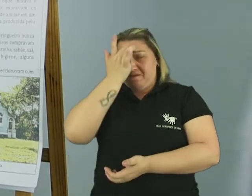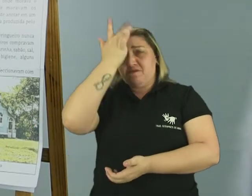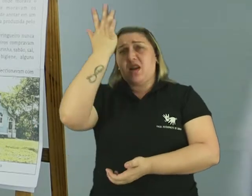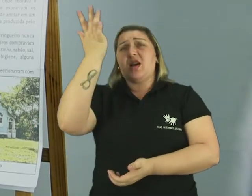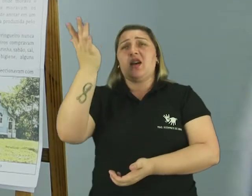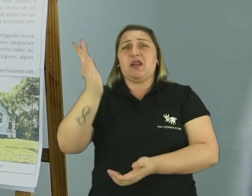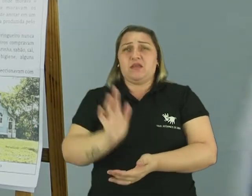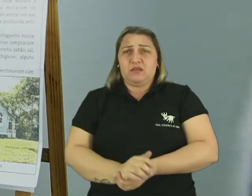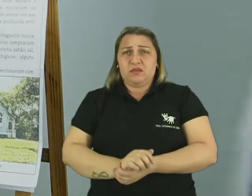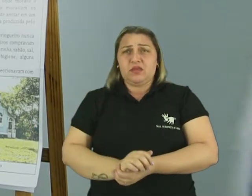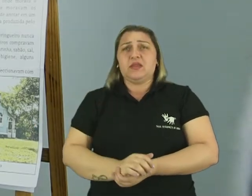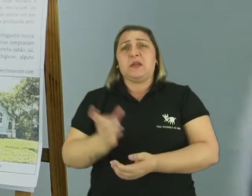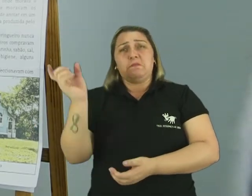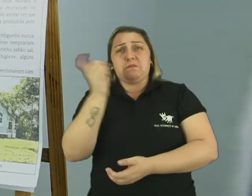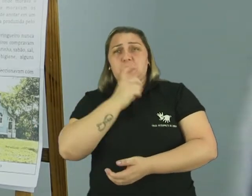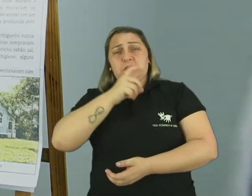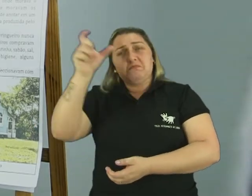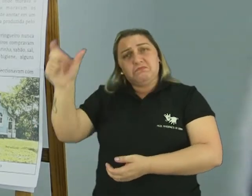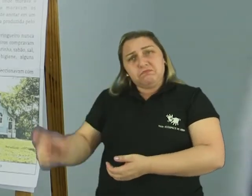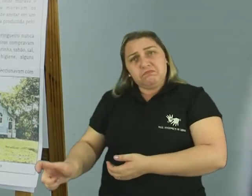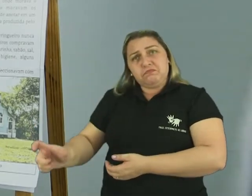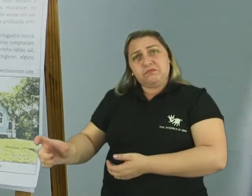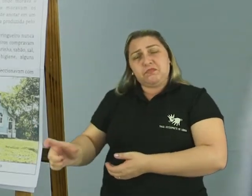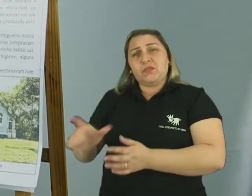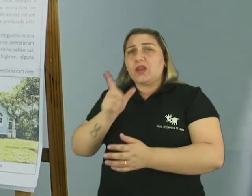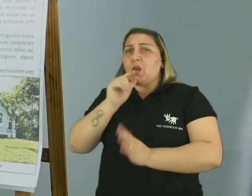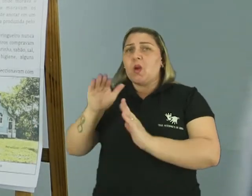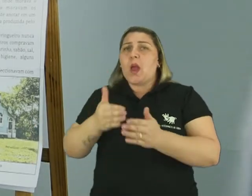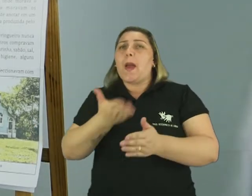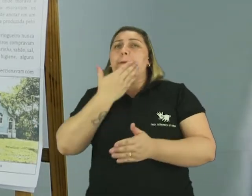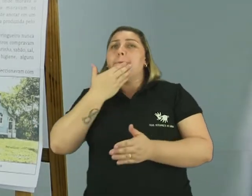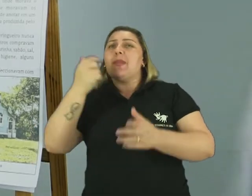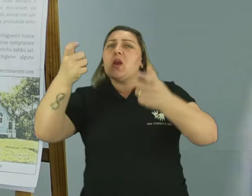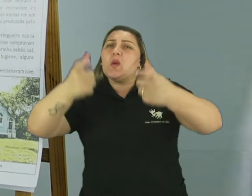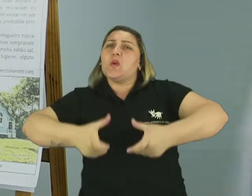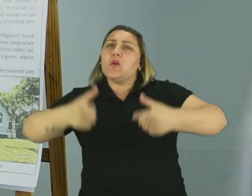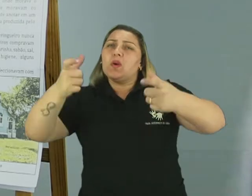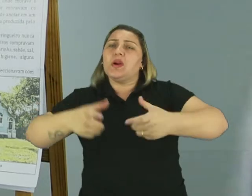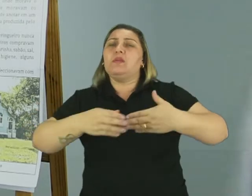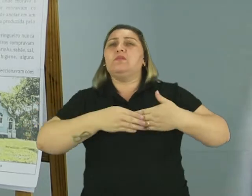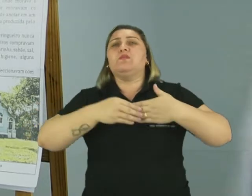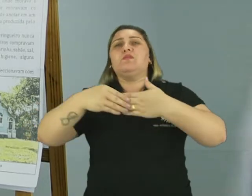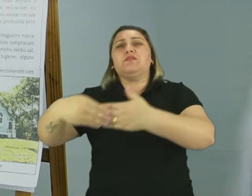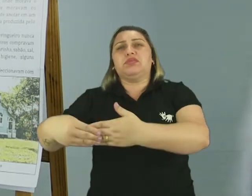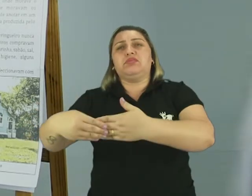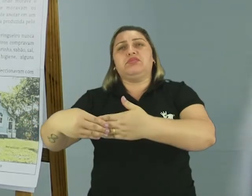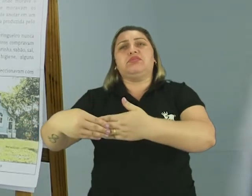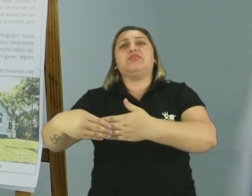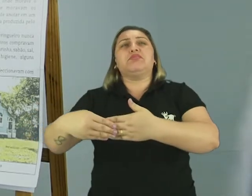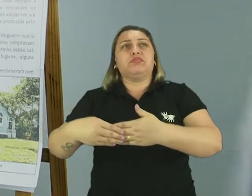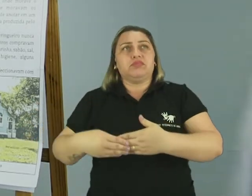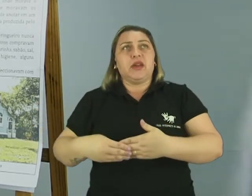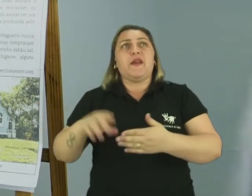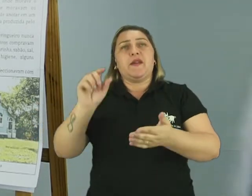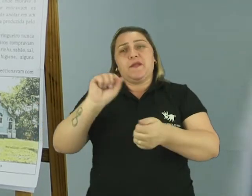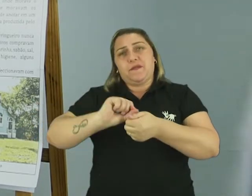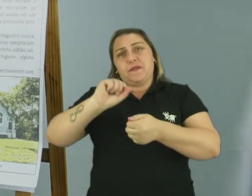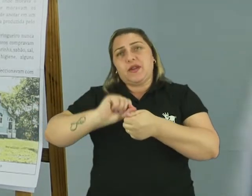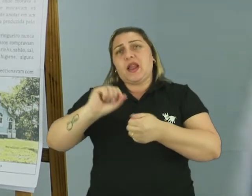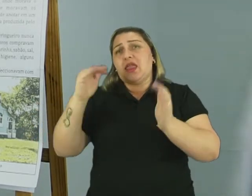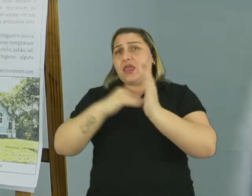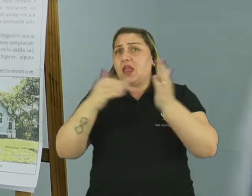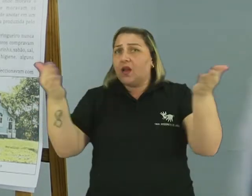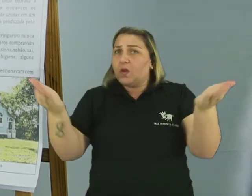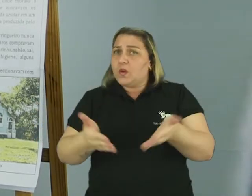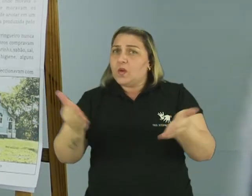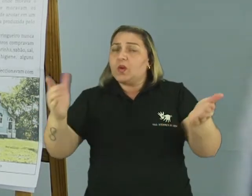fáceis de serem enganados. E o rio era o melhor lugar para quê? Para fazer esse transporte. E eles eram feitos, e até